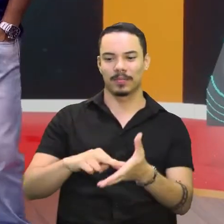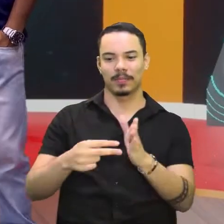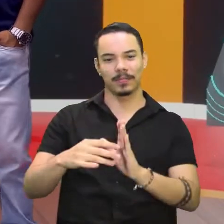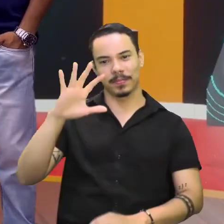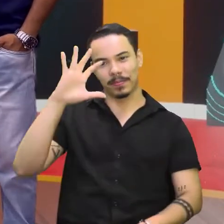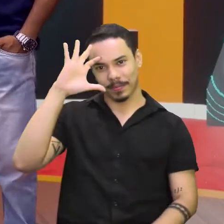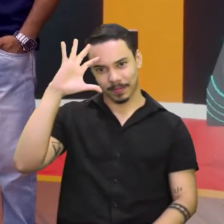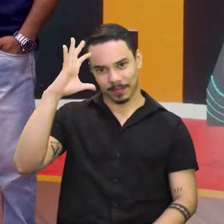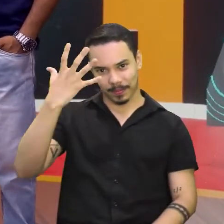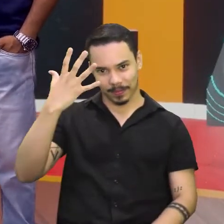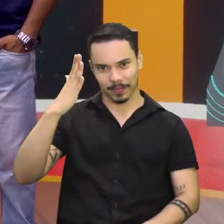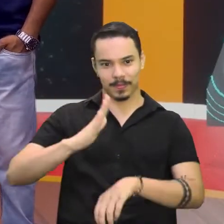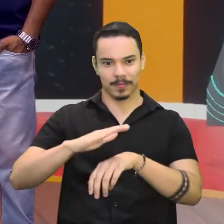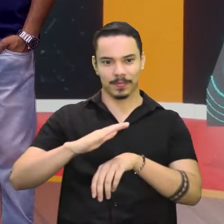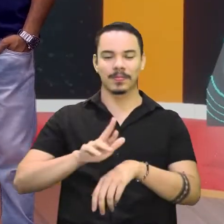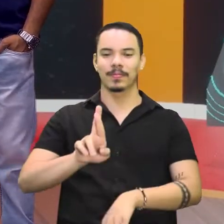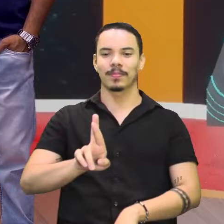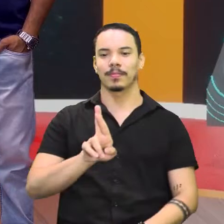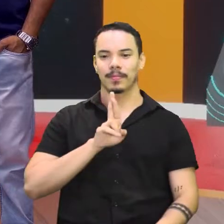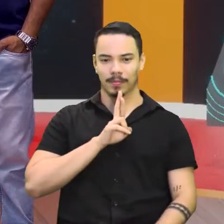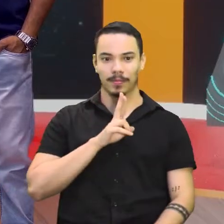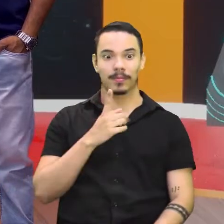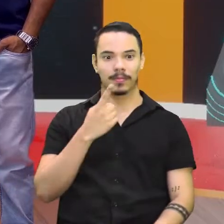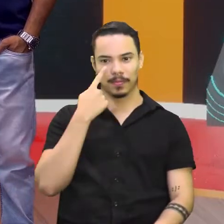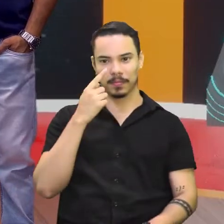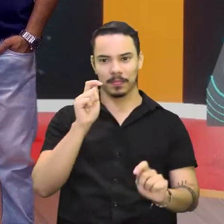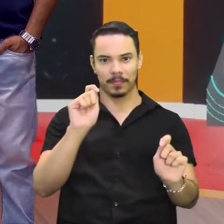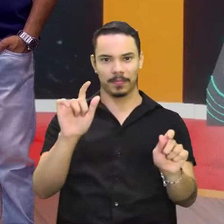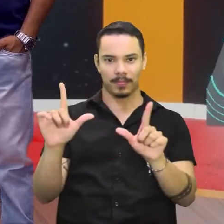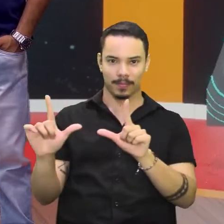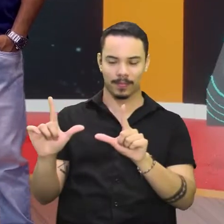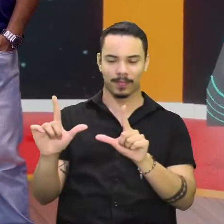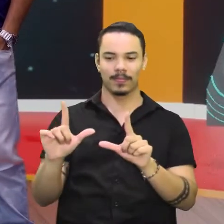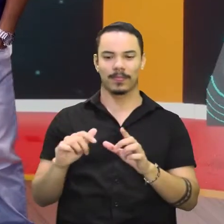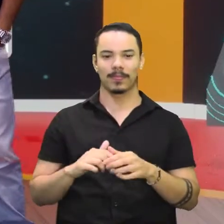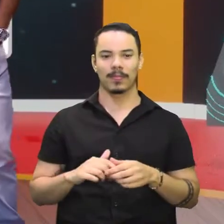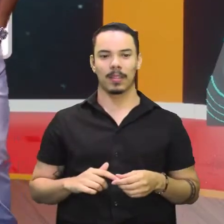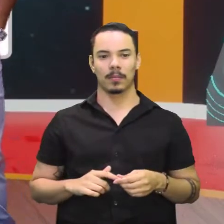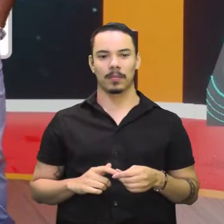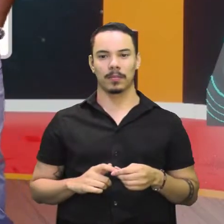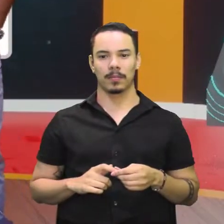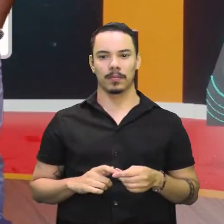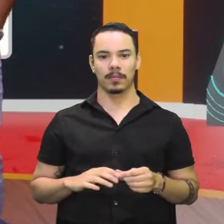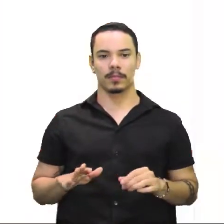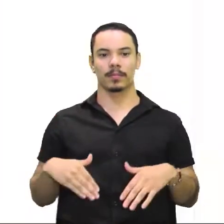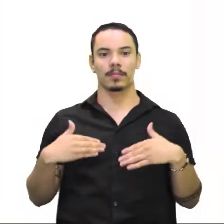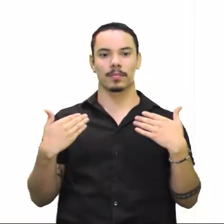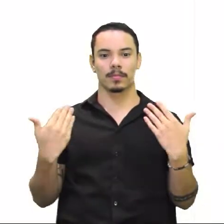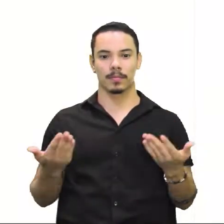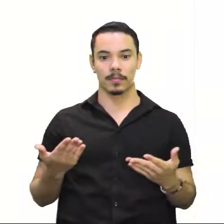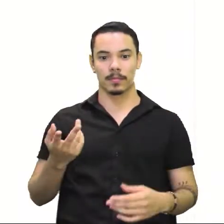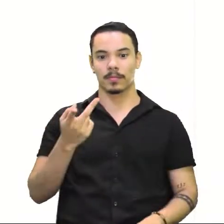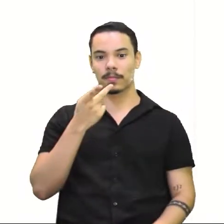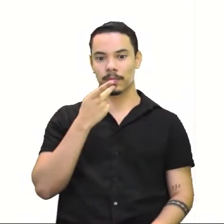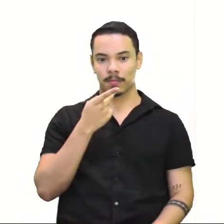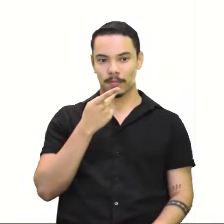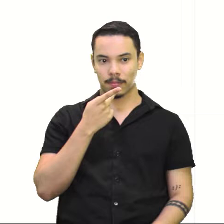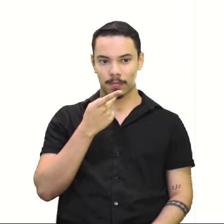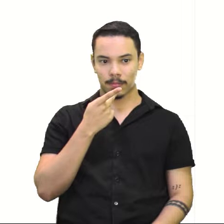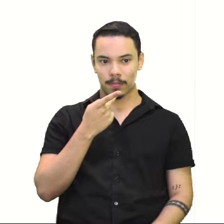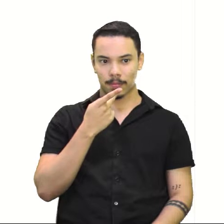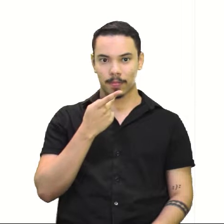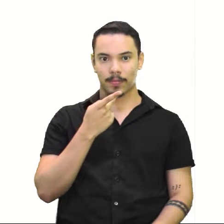desse polinômio, tá? Então vamos na lousa que a gente vai acompanhar um pouquinho mais. Olha lá. Quando então falamos vamos ao